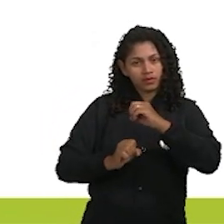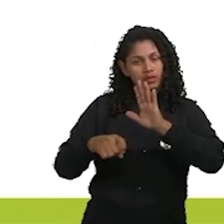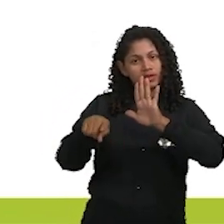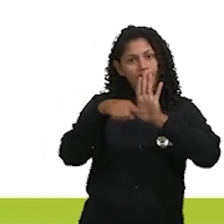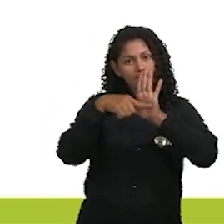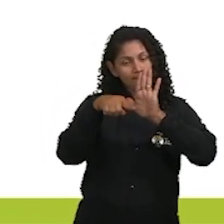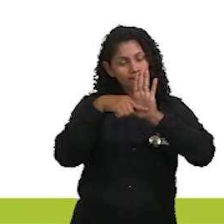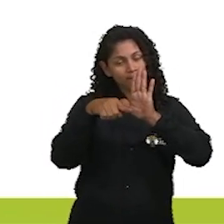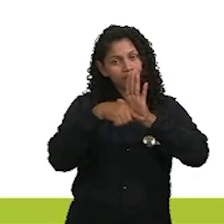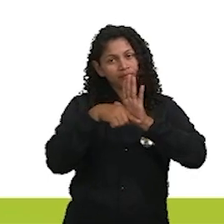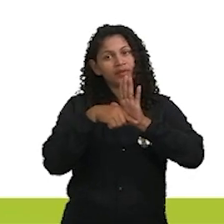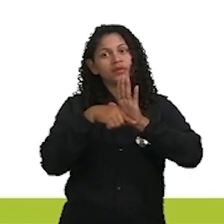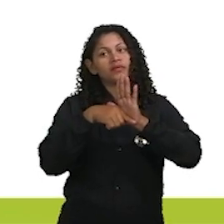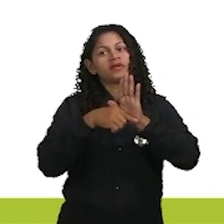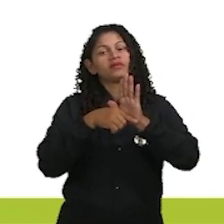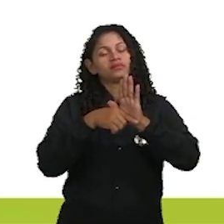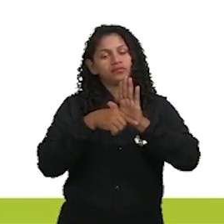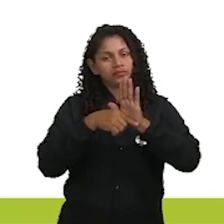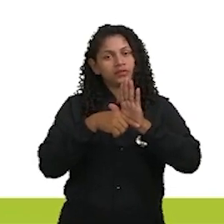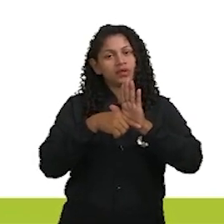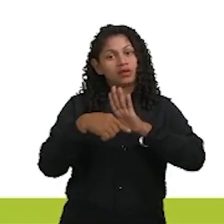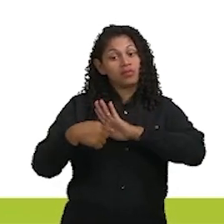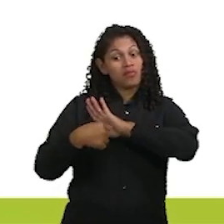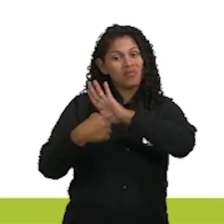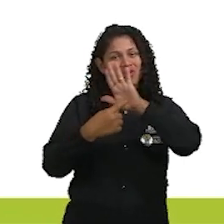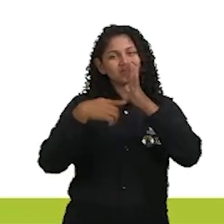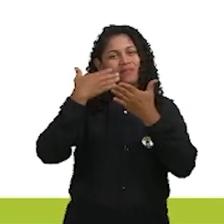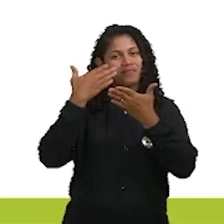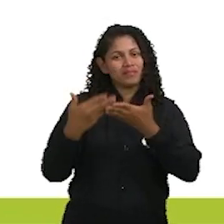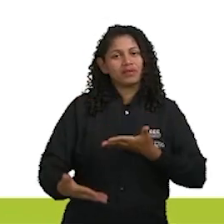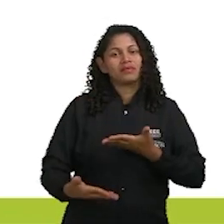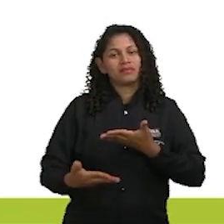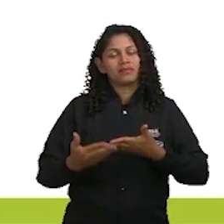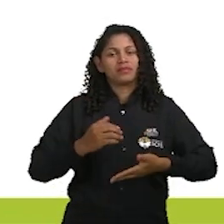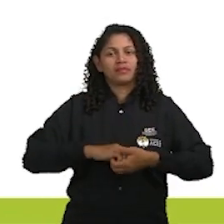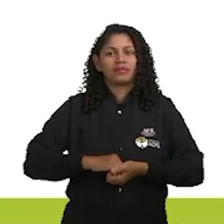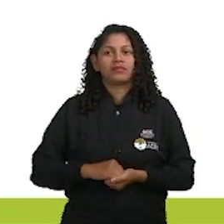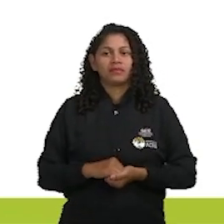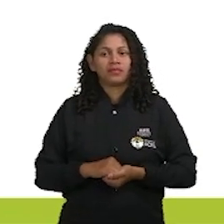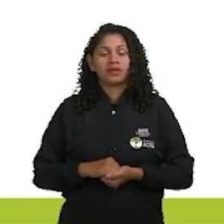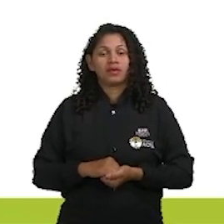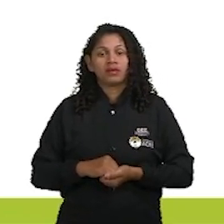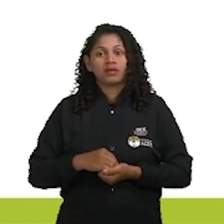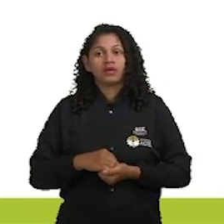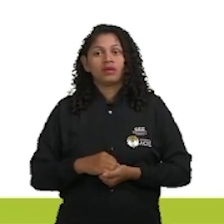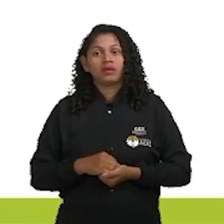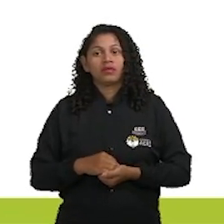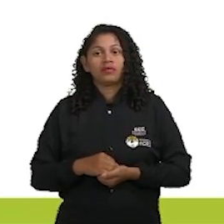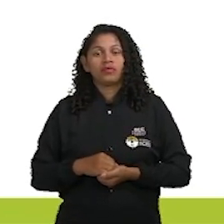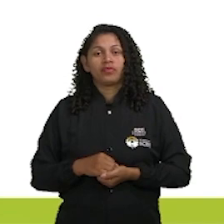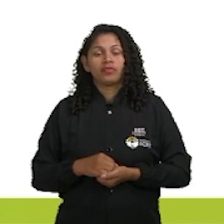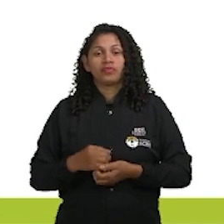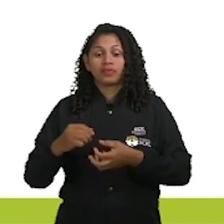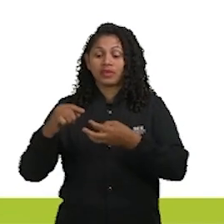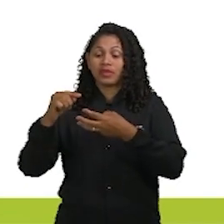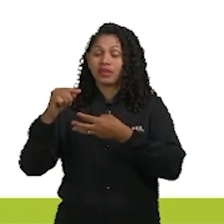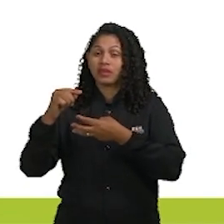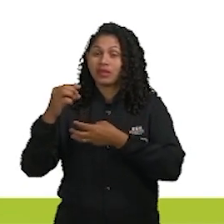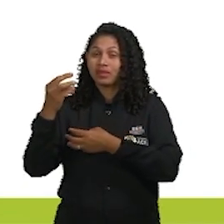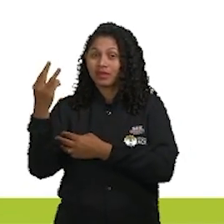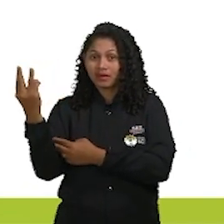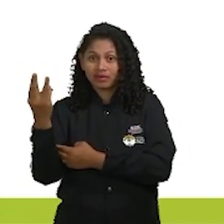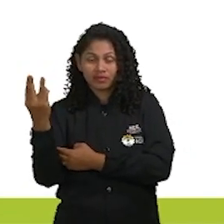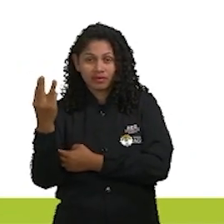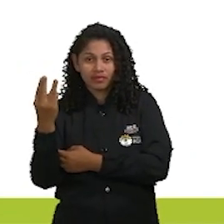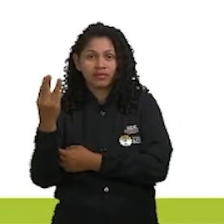negativo, dizendo que ele perdeu. Na terceira reação, eu tenho esse corante